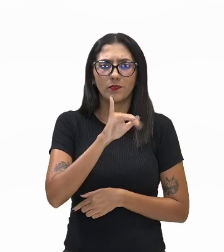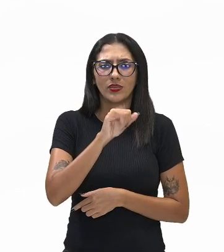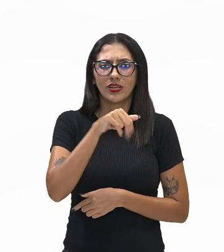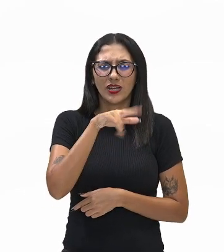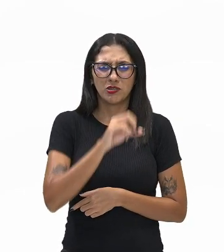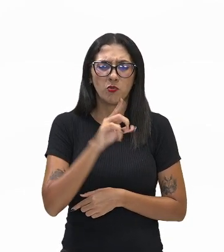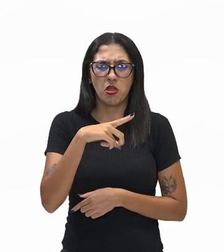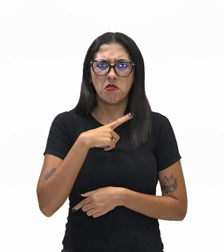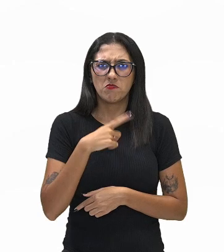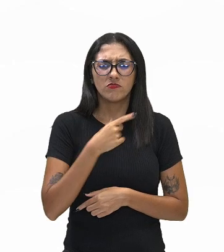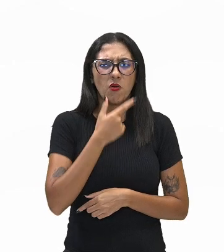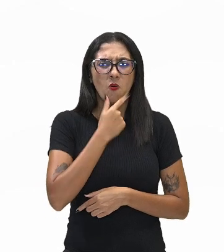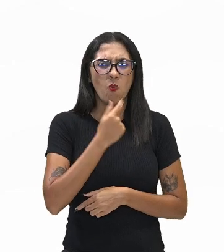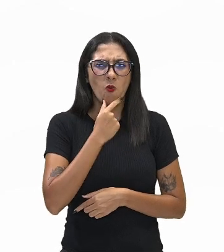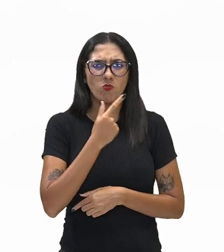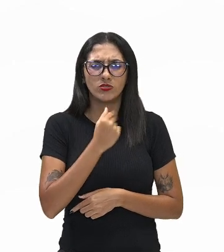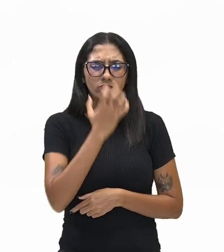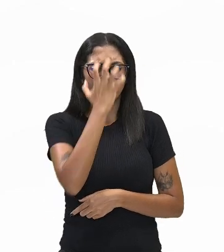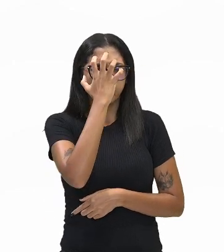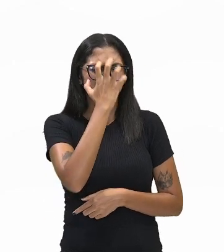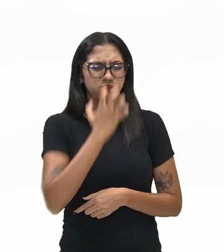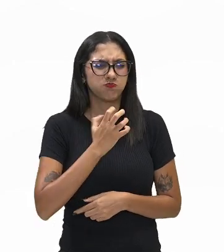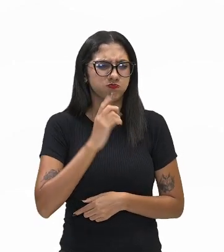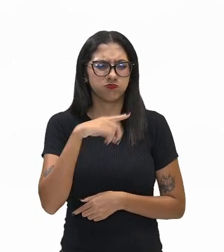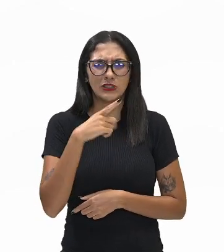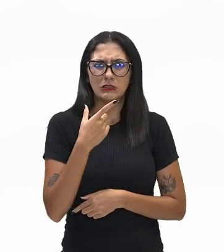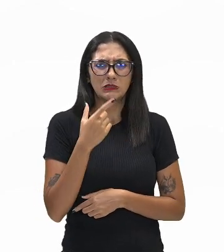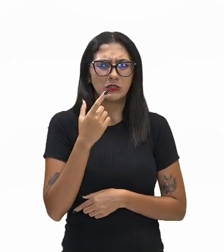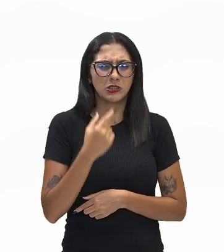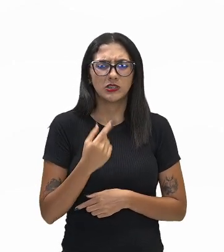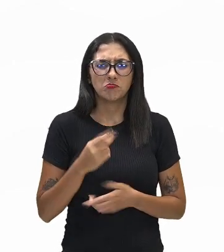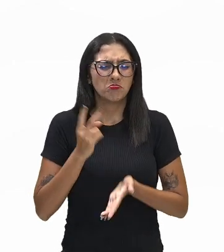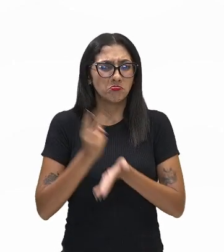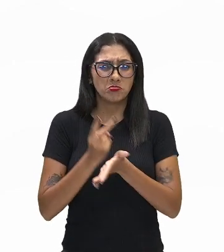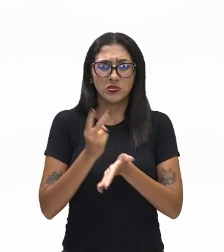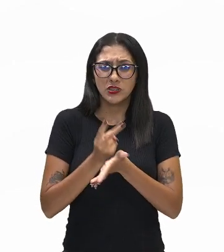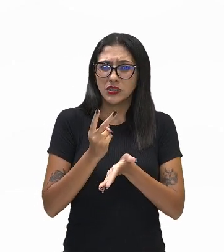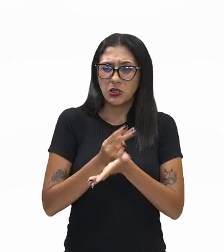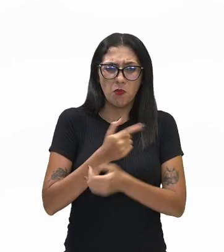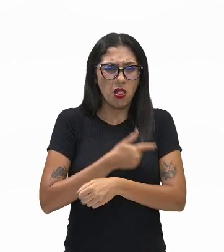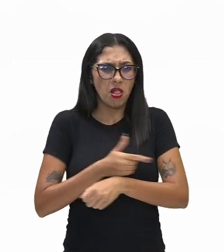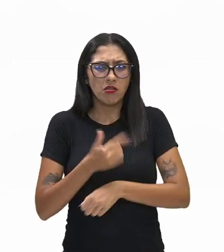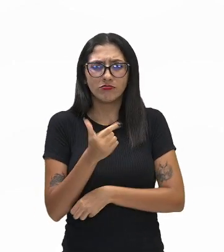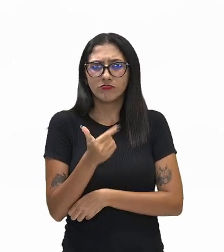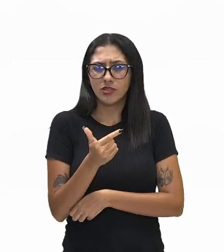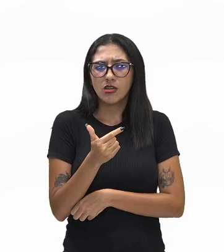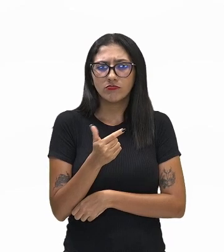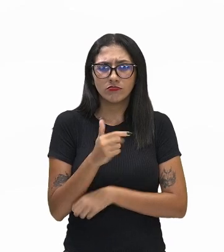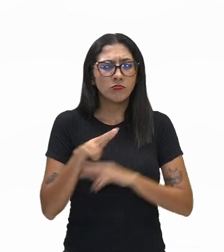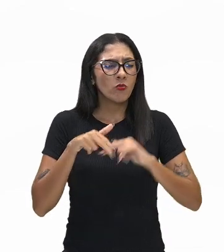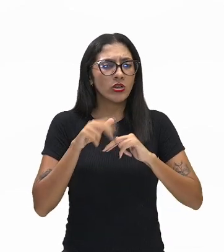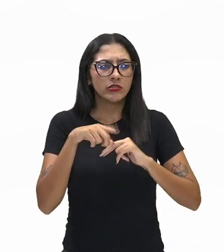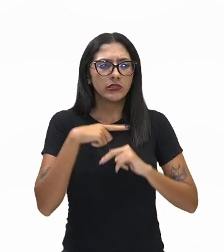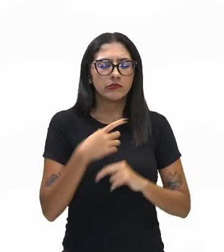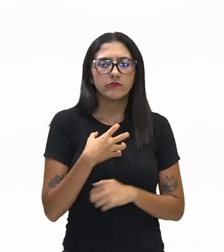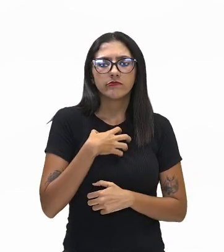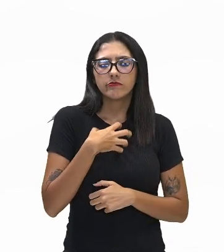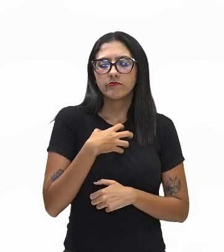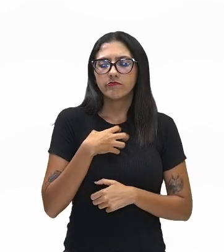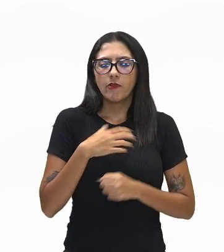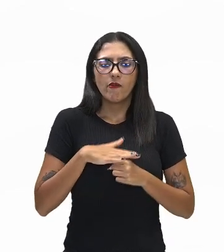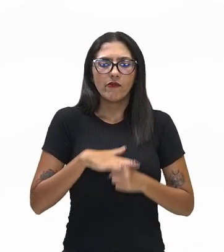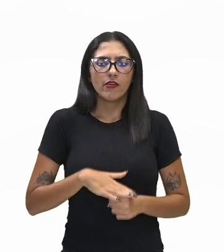poucas palavras, sem instrução alguma. Com isso, se sente inferior aos demais. É um